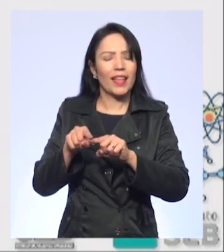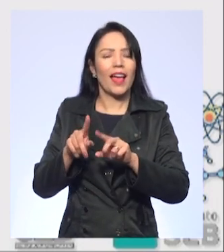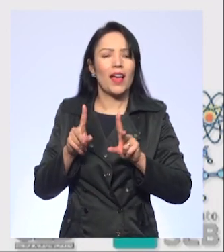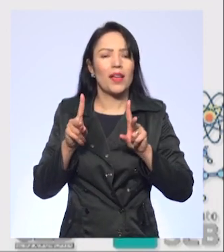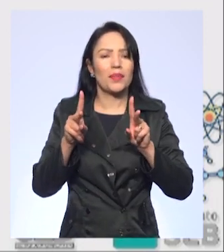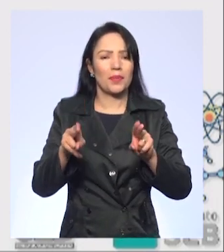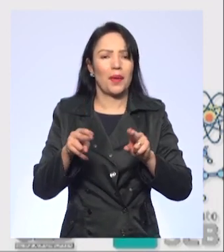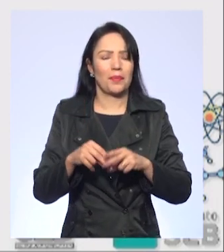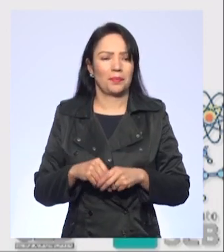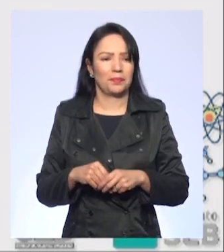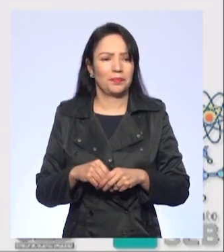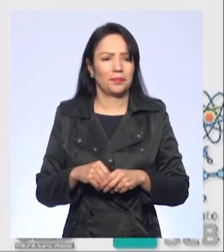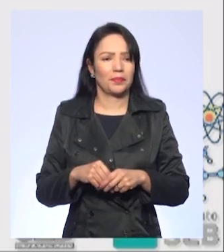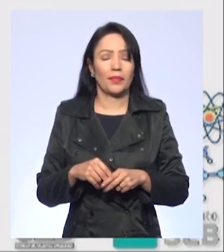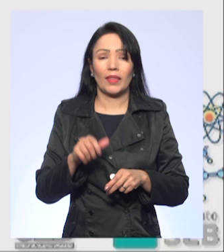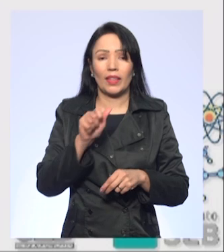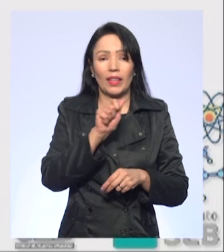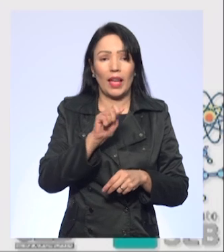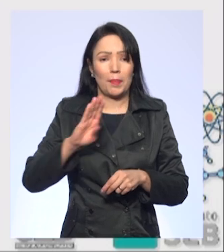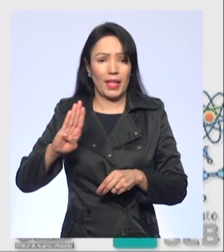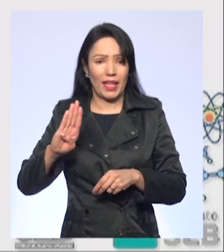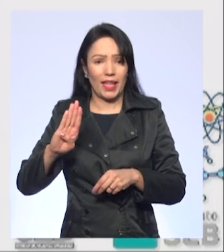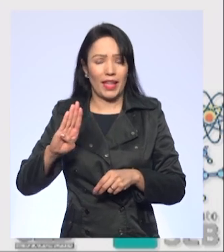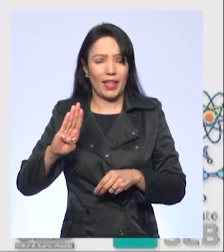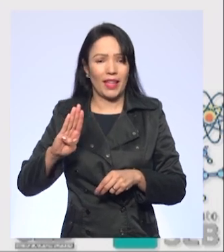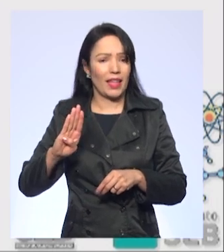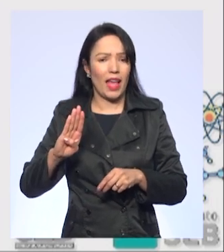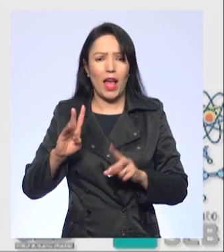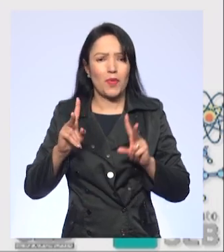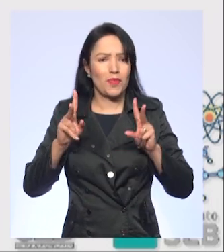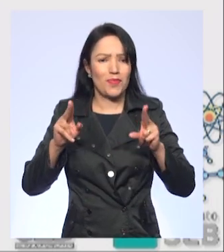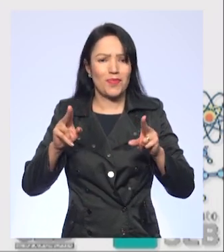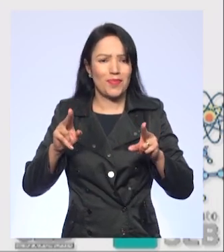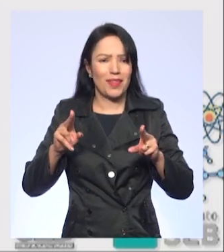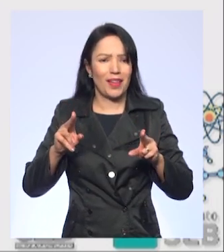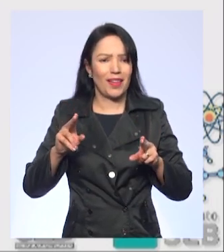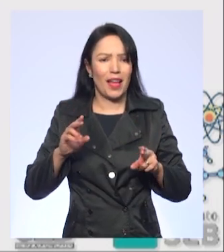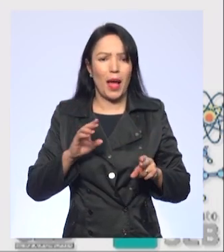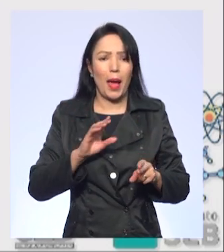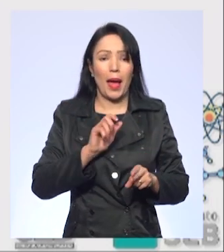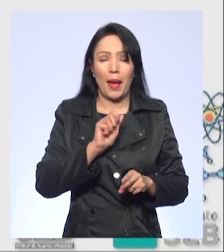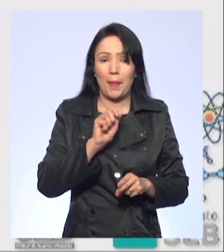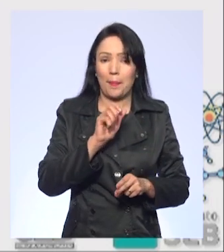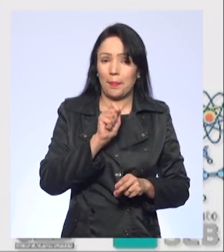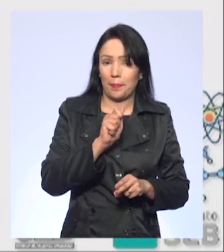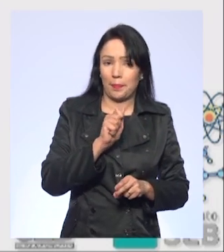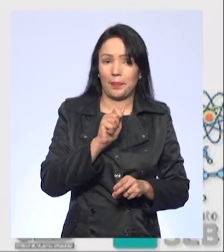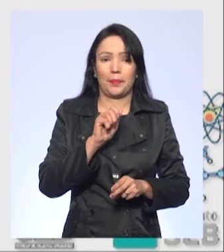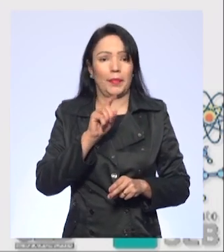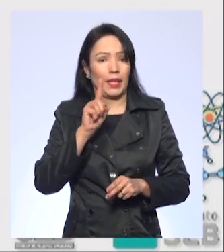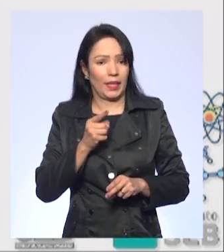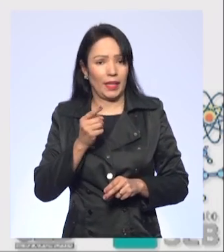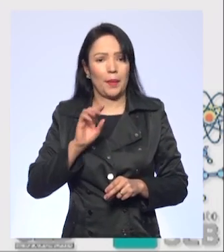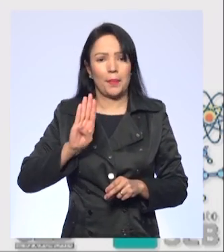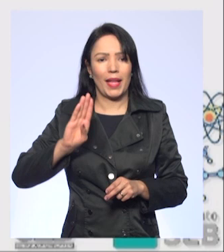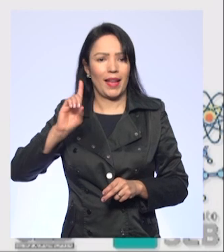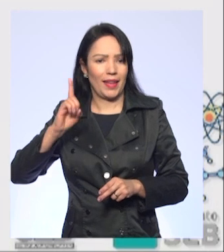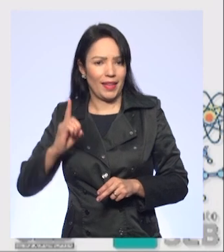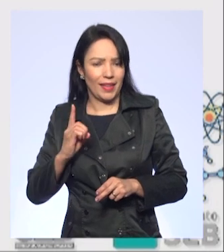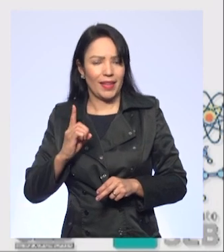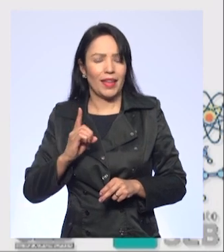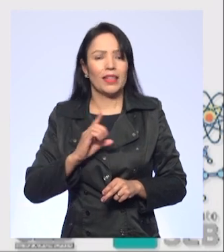ó. Se eu peguei o segmento AB, o correspondente a ele do outro lado, a linha B'. Se eu peguei o segmento CD,